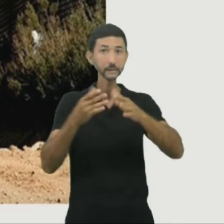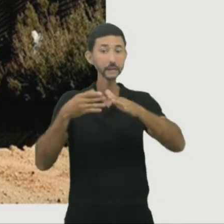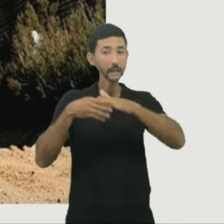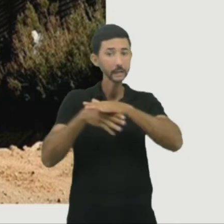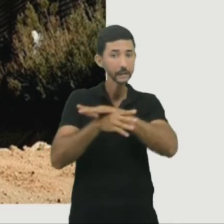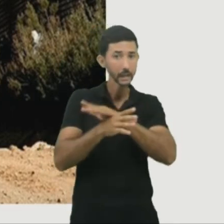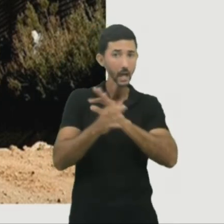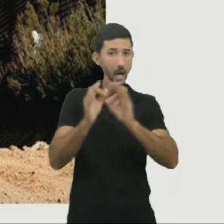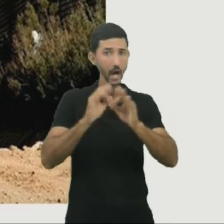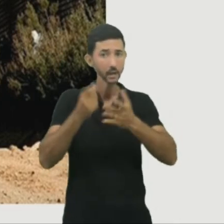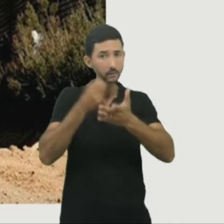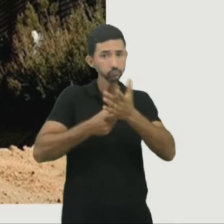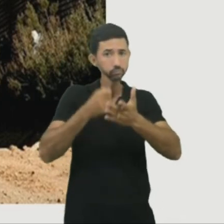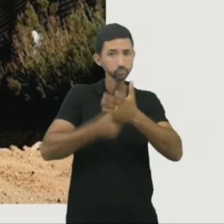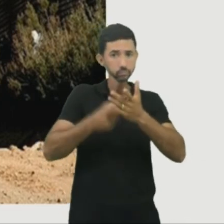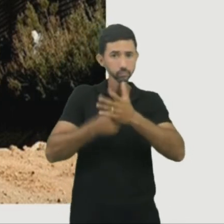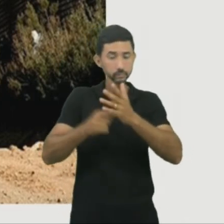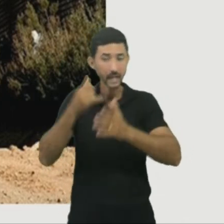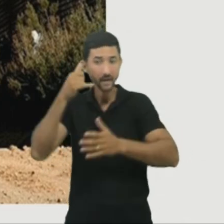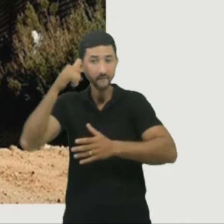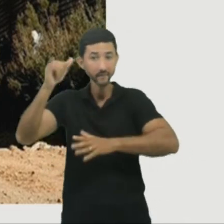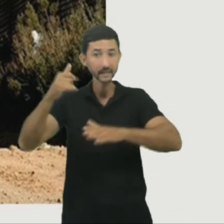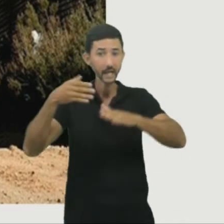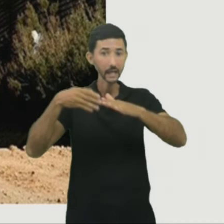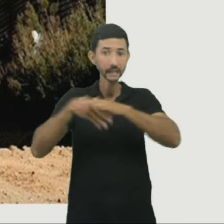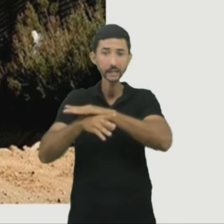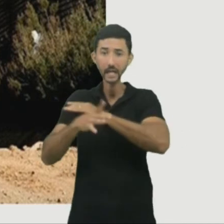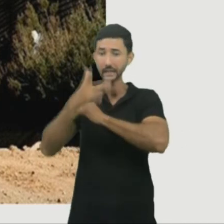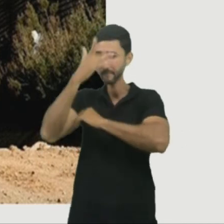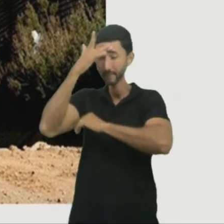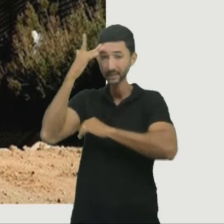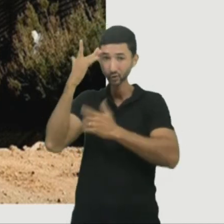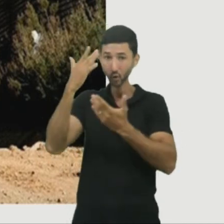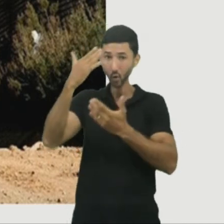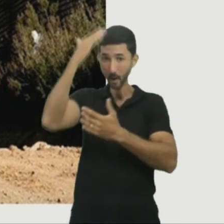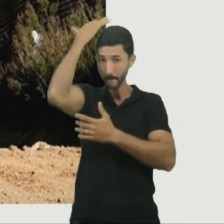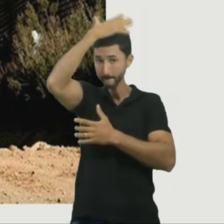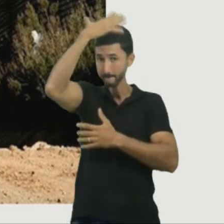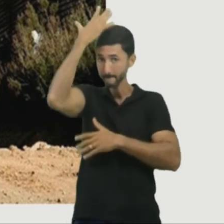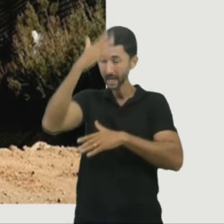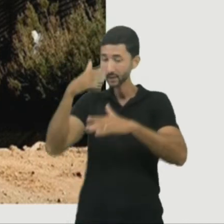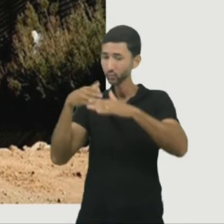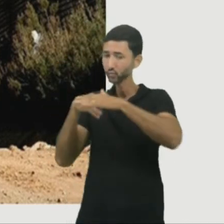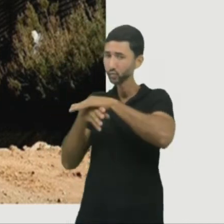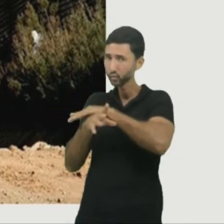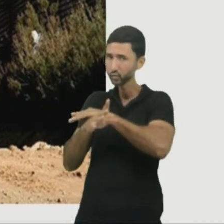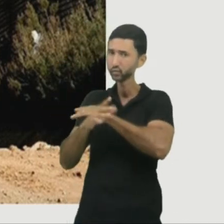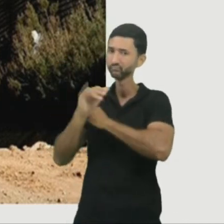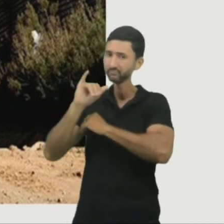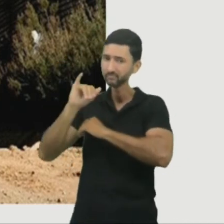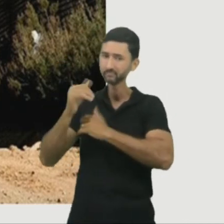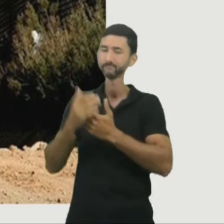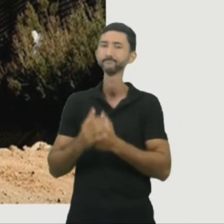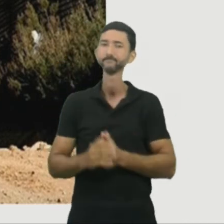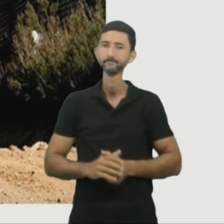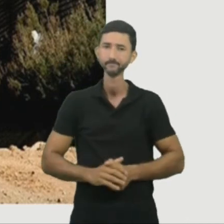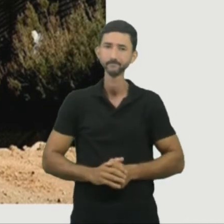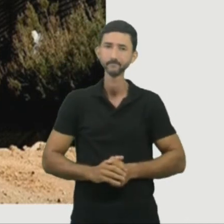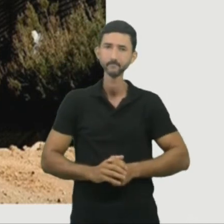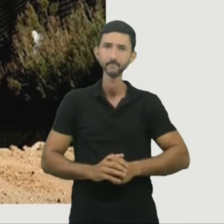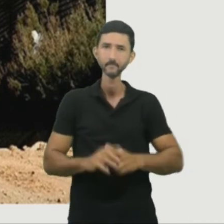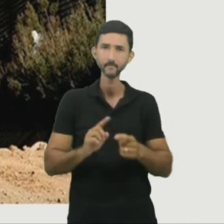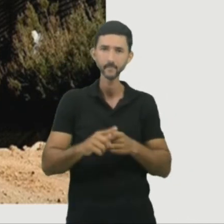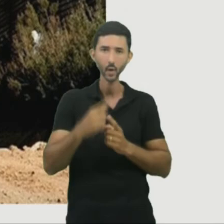vem tentando evitar a entrada de mexicanos no seu território.